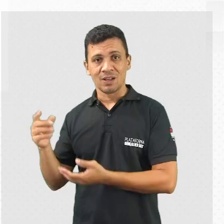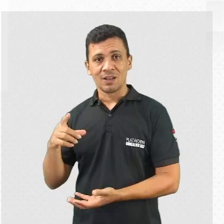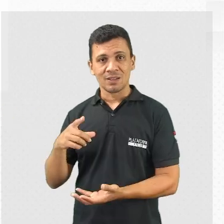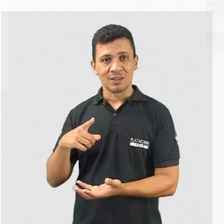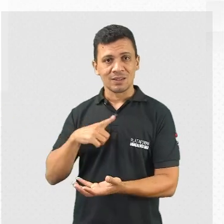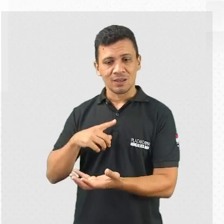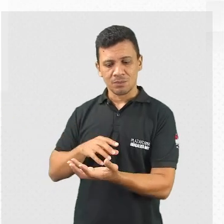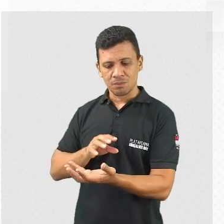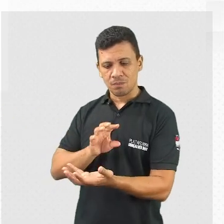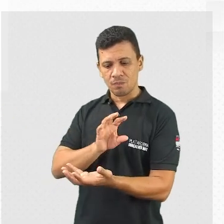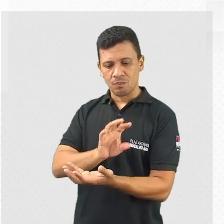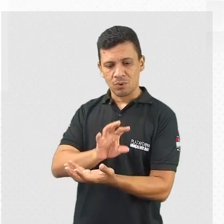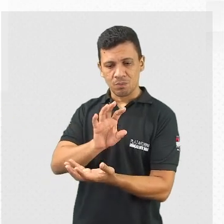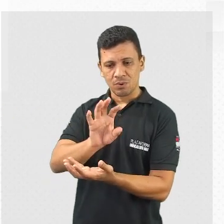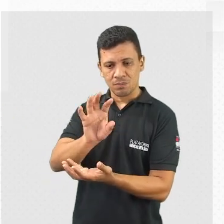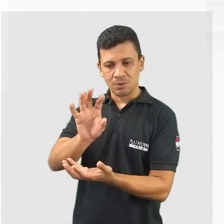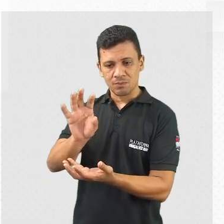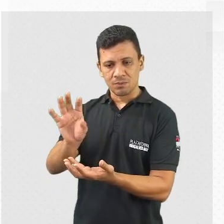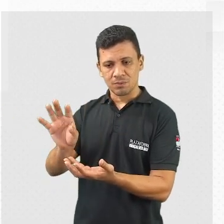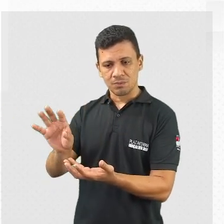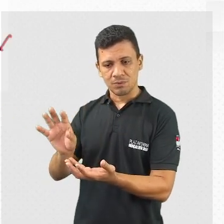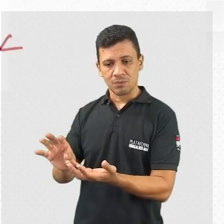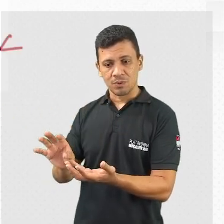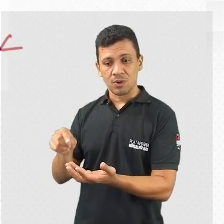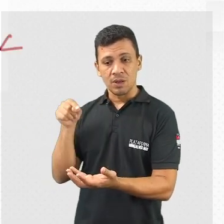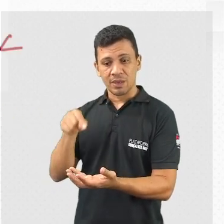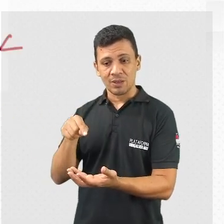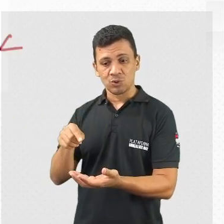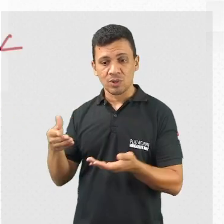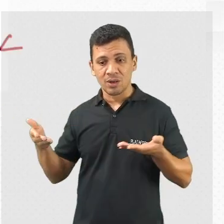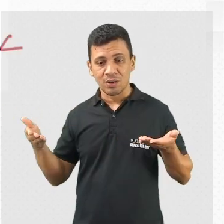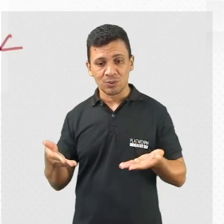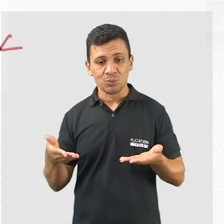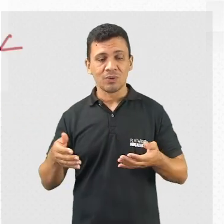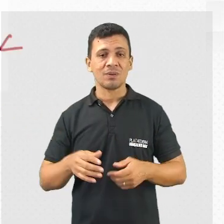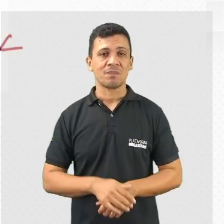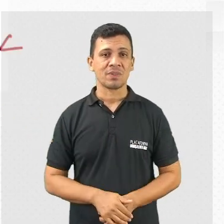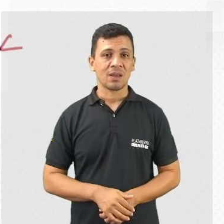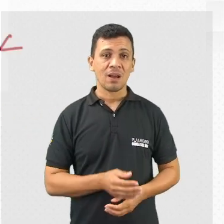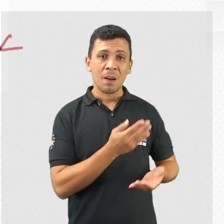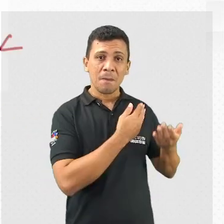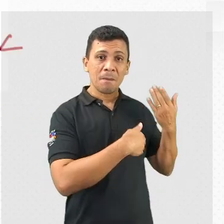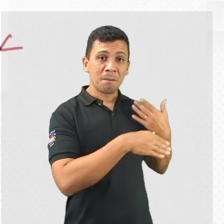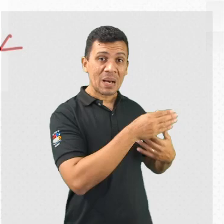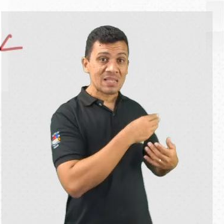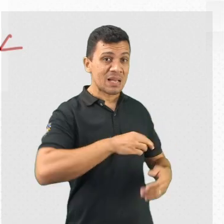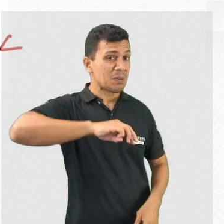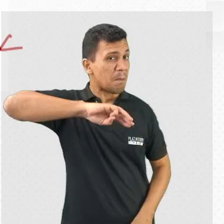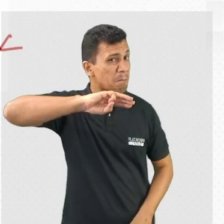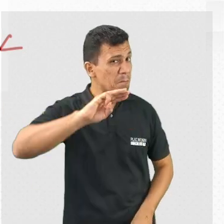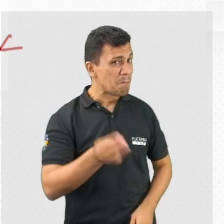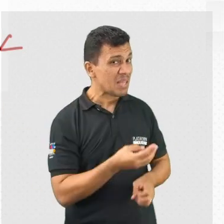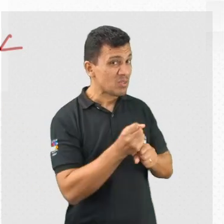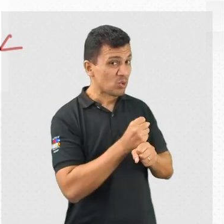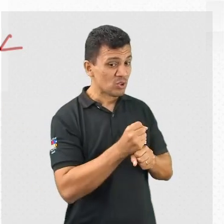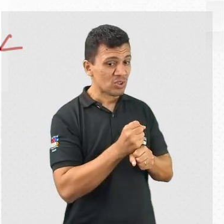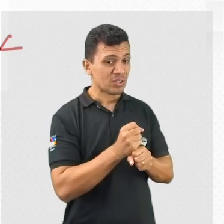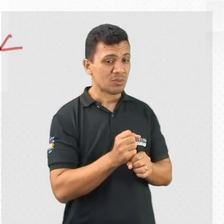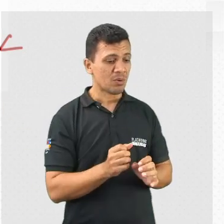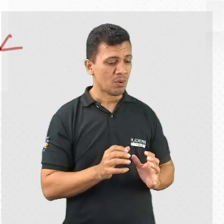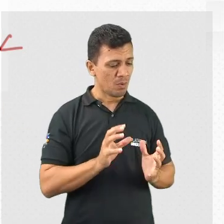botar aqui, hoje, atual, já estiveram há milhões de anos atrás